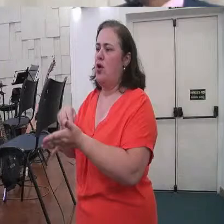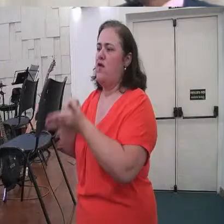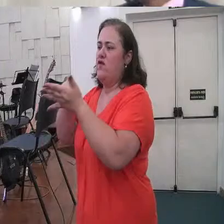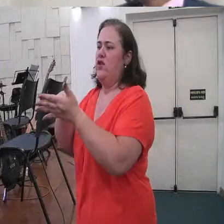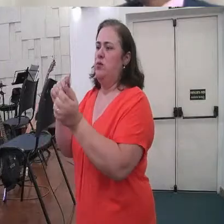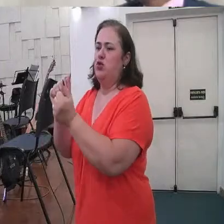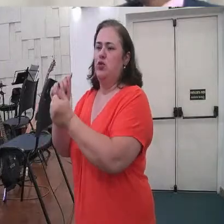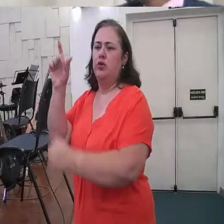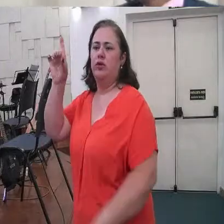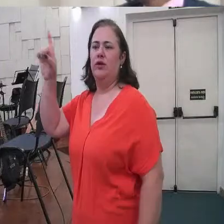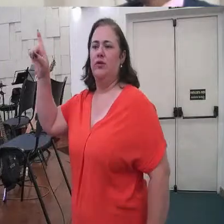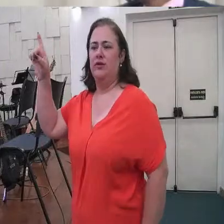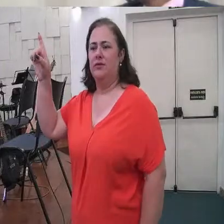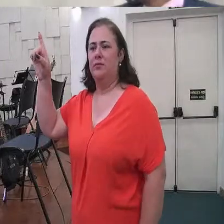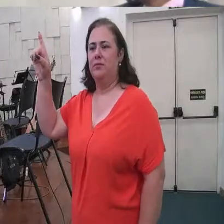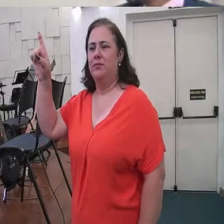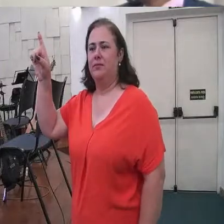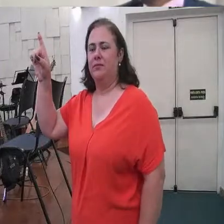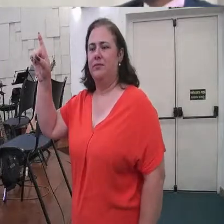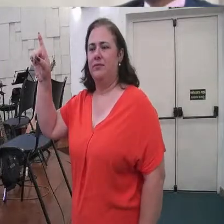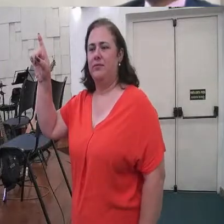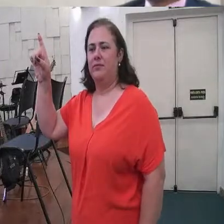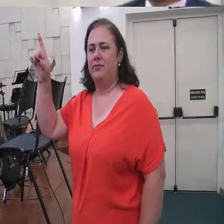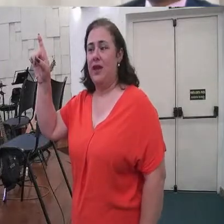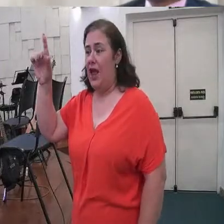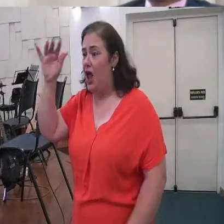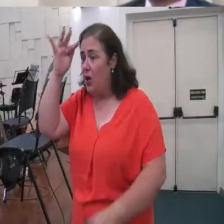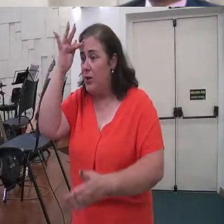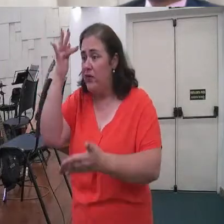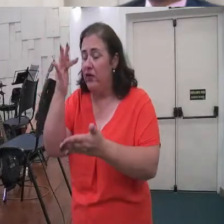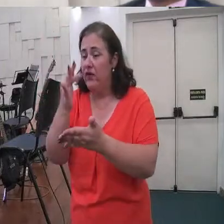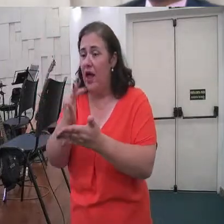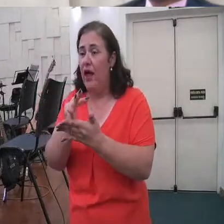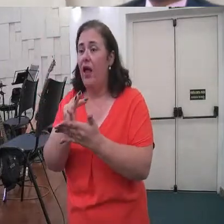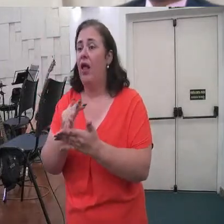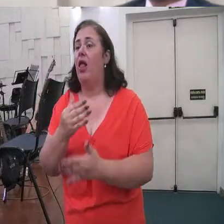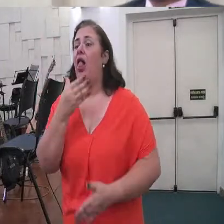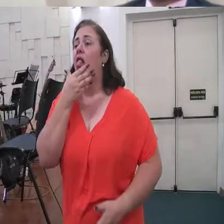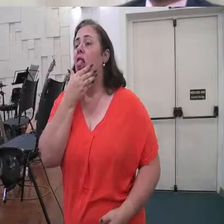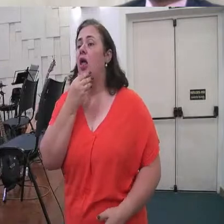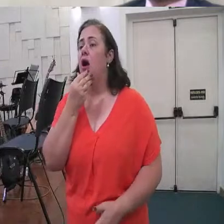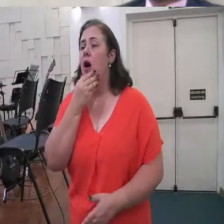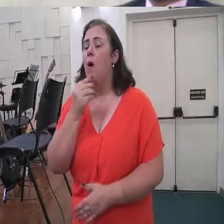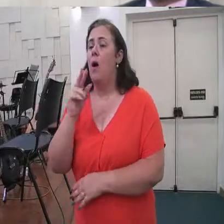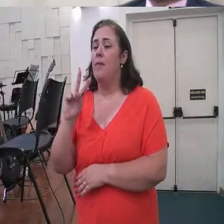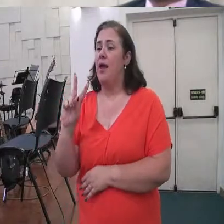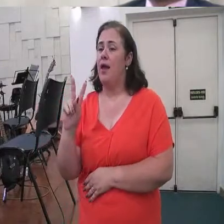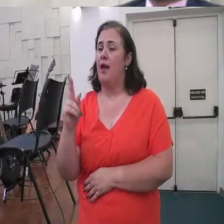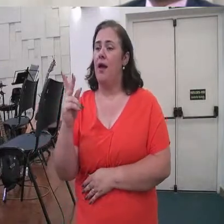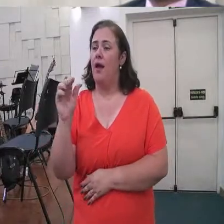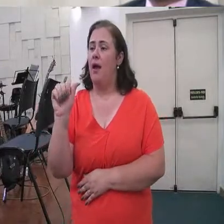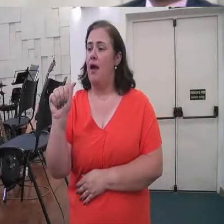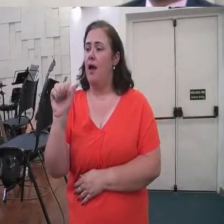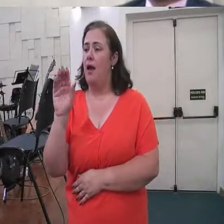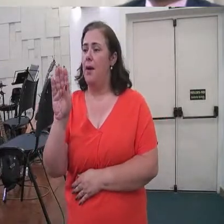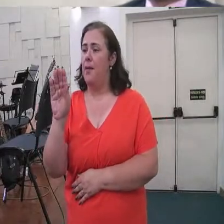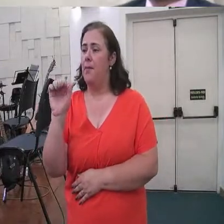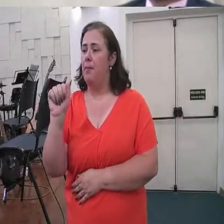eterna. É a fé, por exemplo, de Abacuque. Abacuque 3, 17, 18 diz